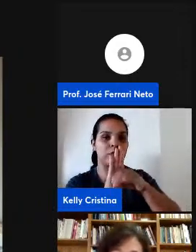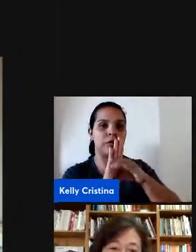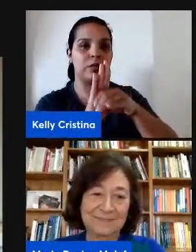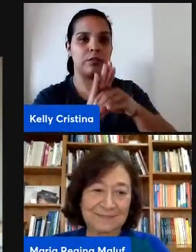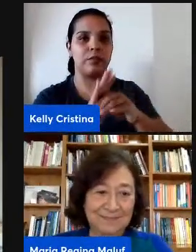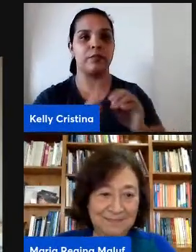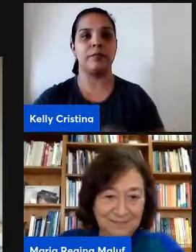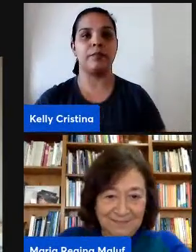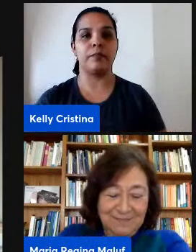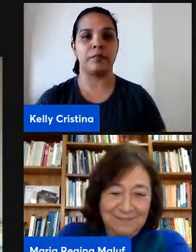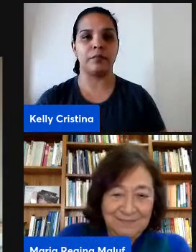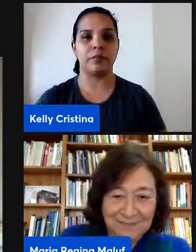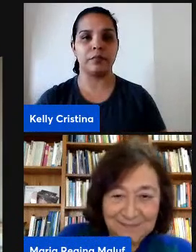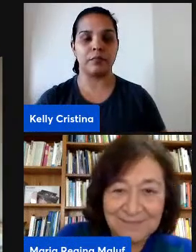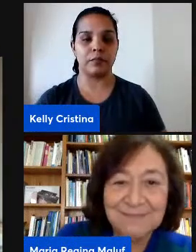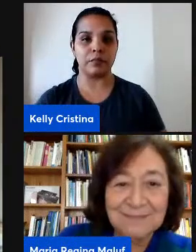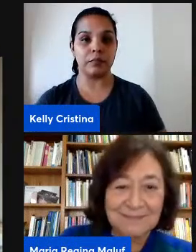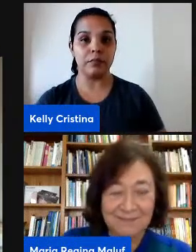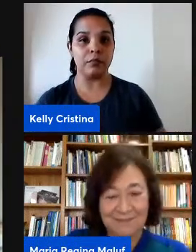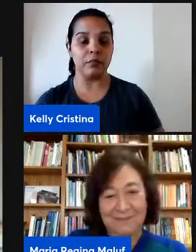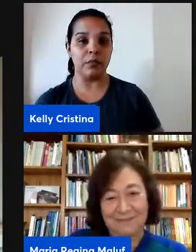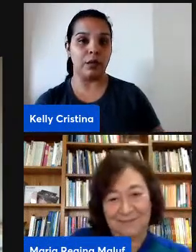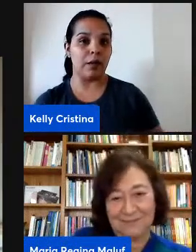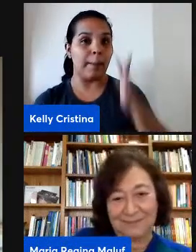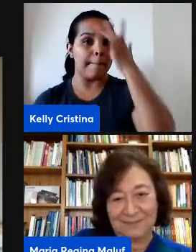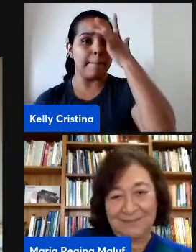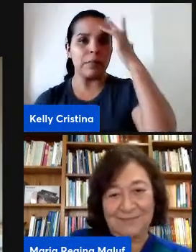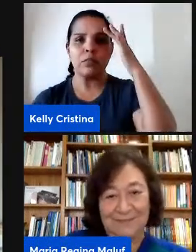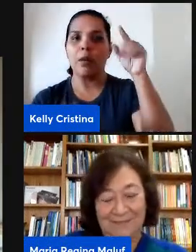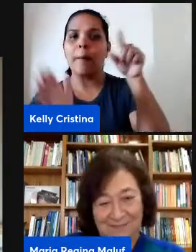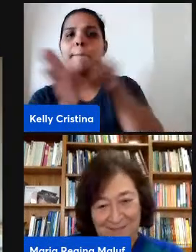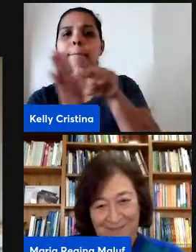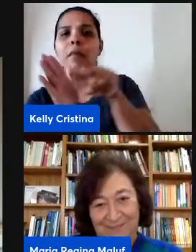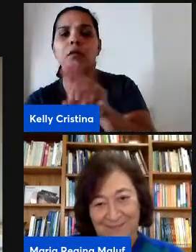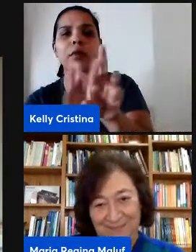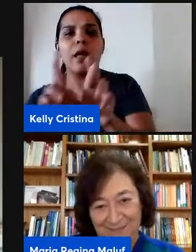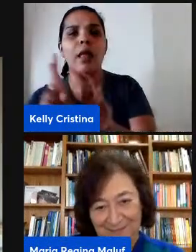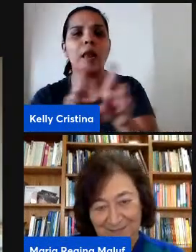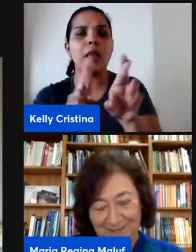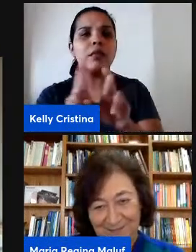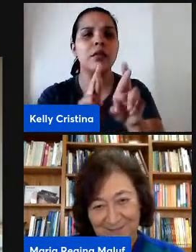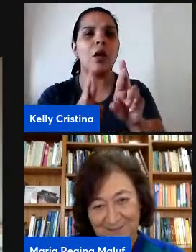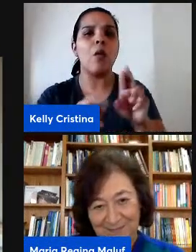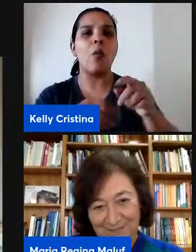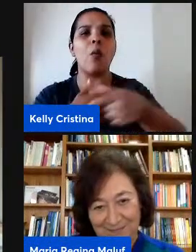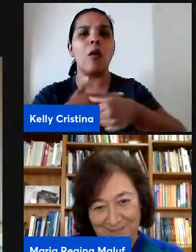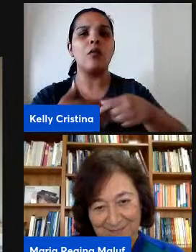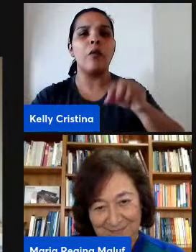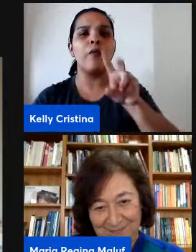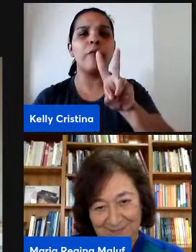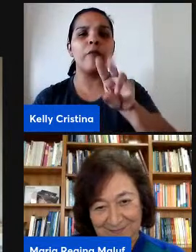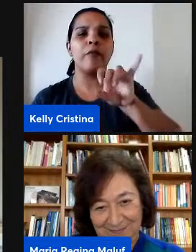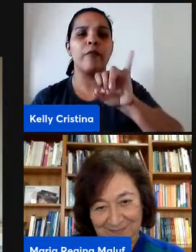E alguém pergunta assim sobre a relação com Vygotsky, né?